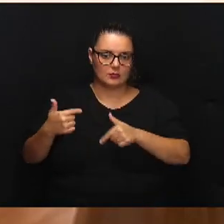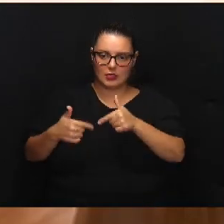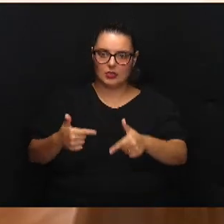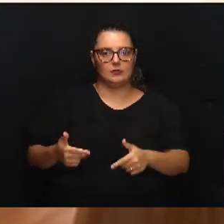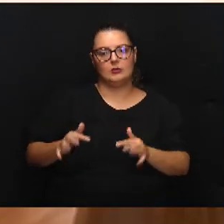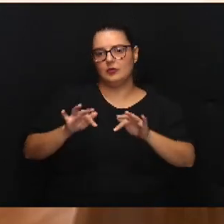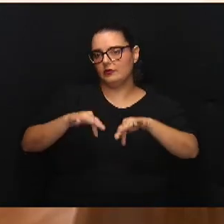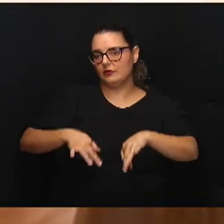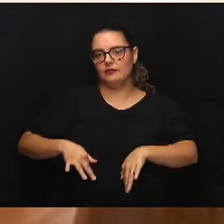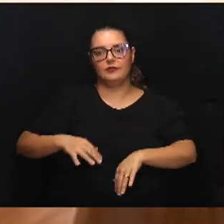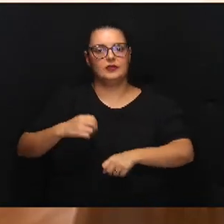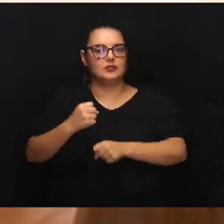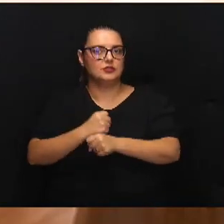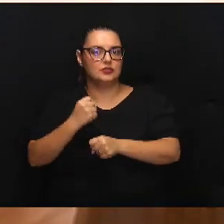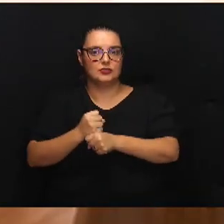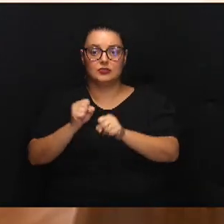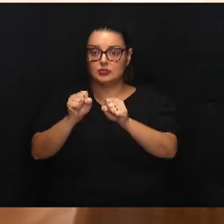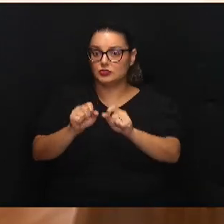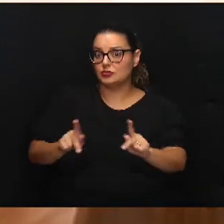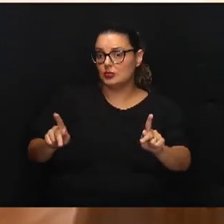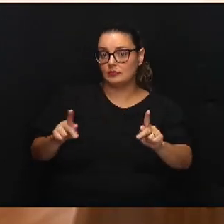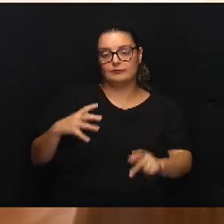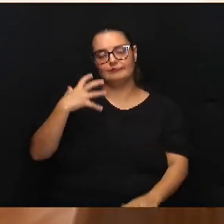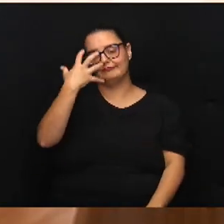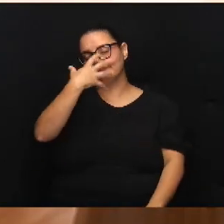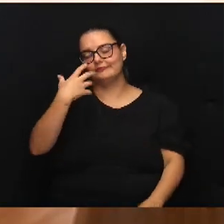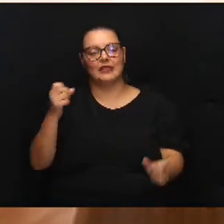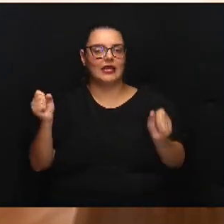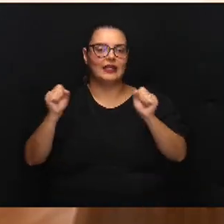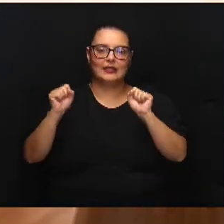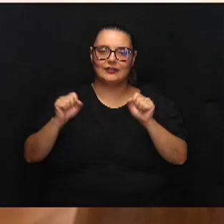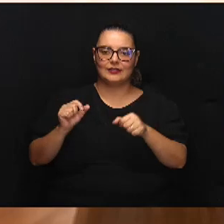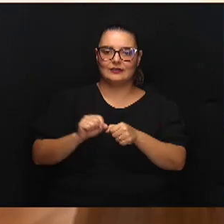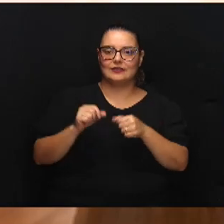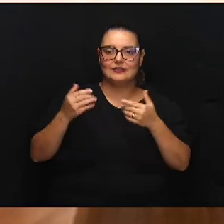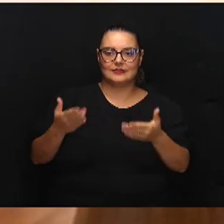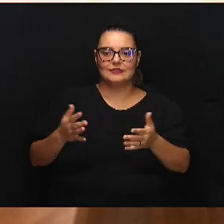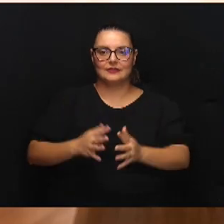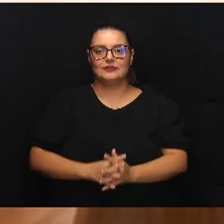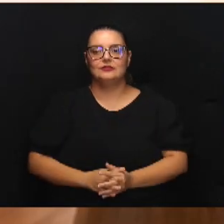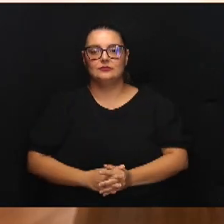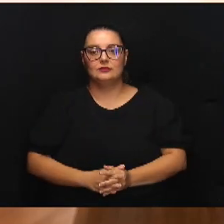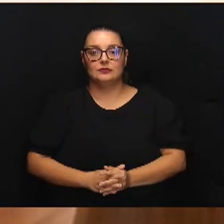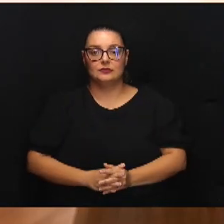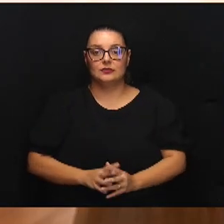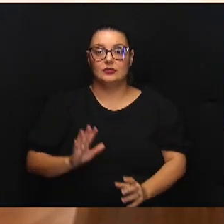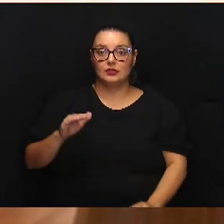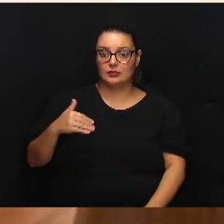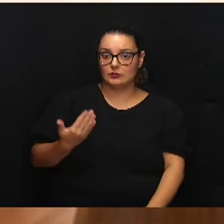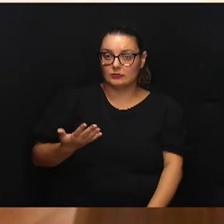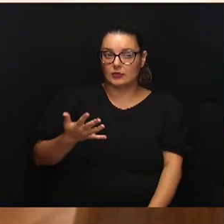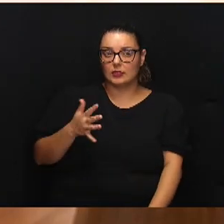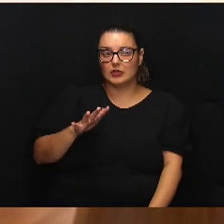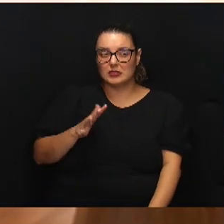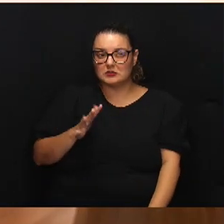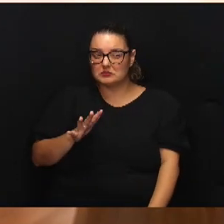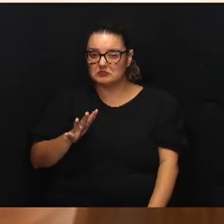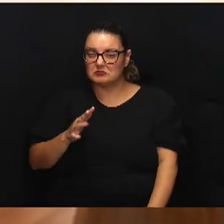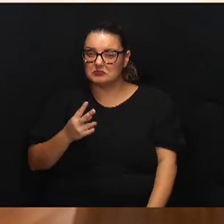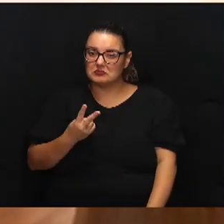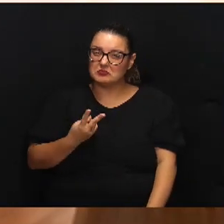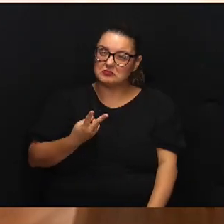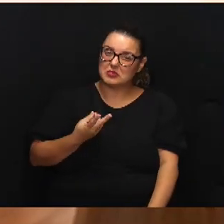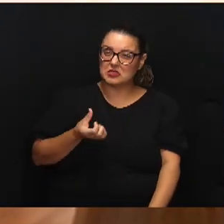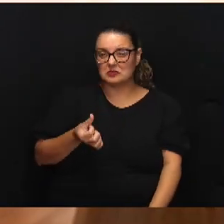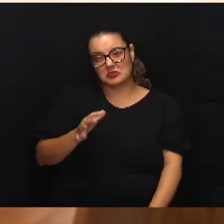de ano, no shopping, e me apaixonei, eu adorava fazer aquilo. E aí quando eu tava com